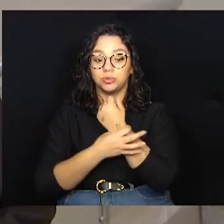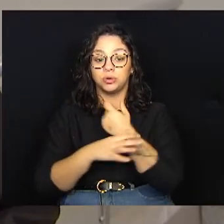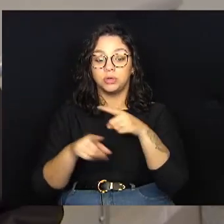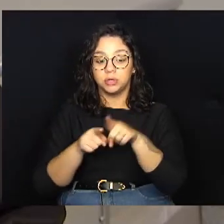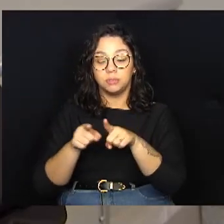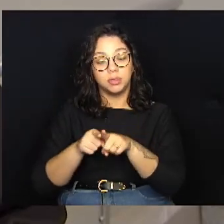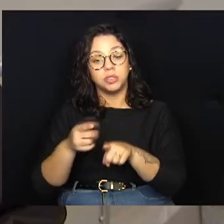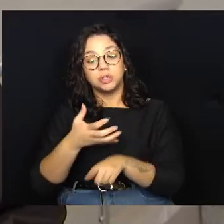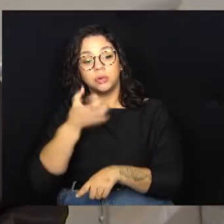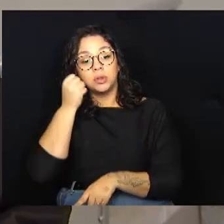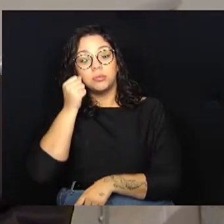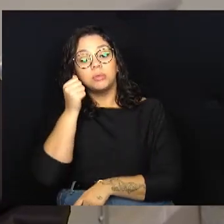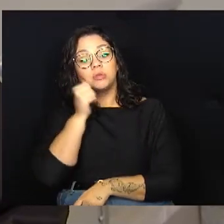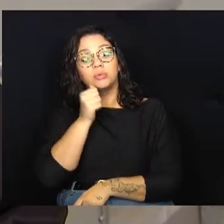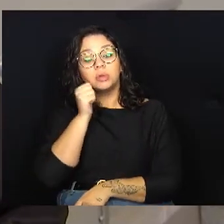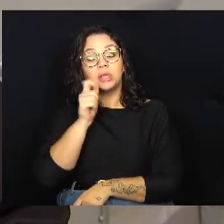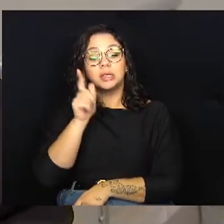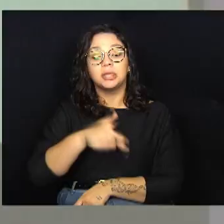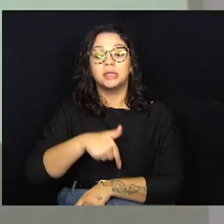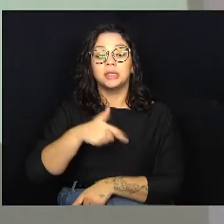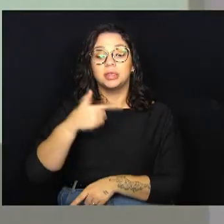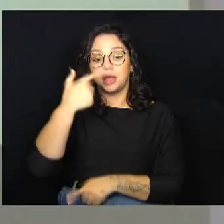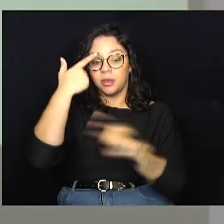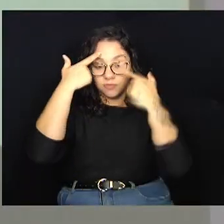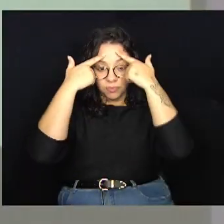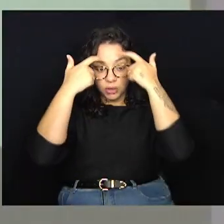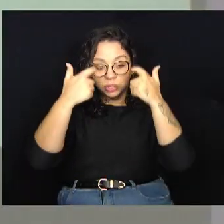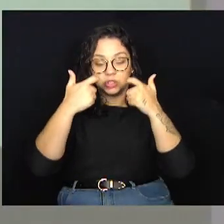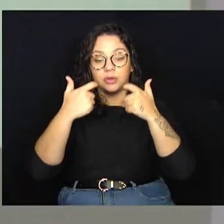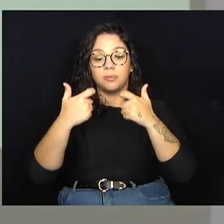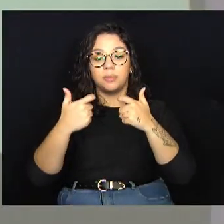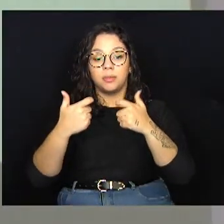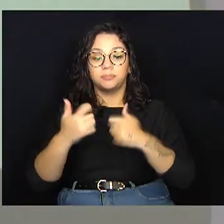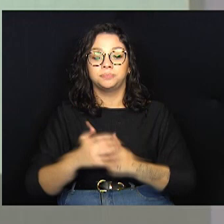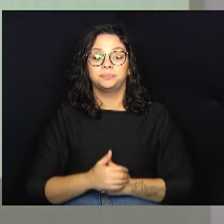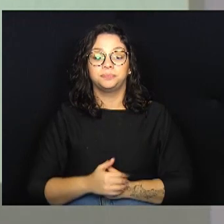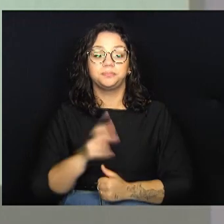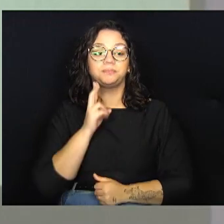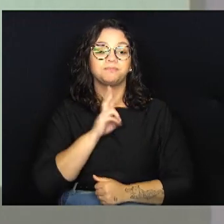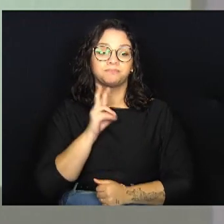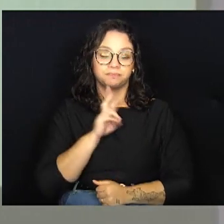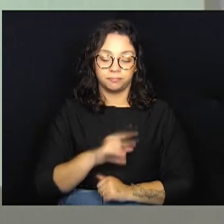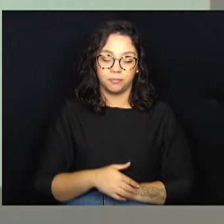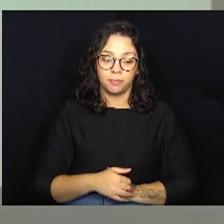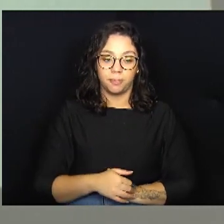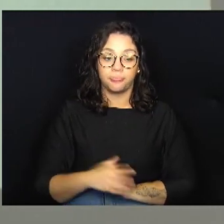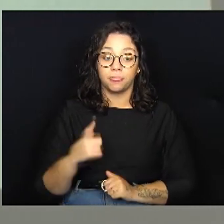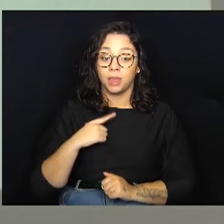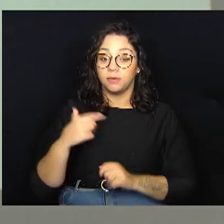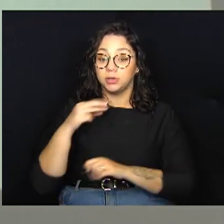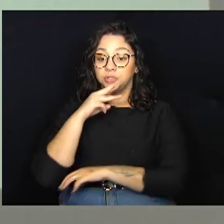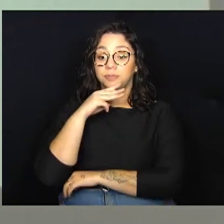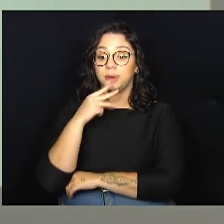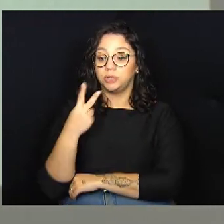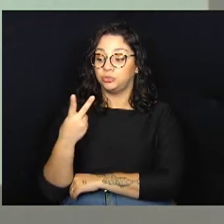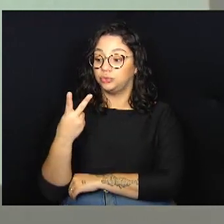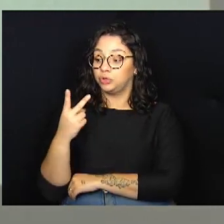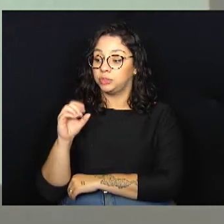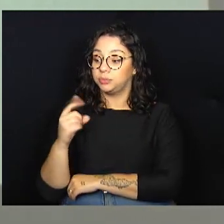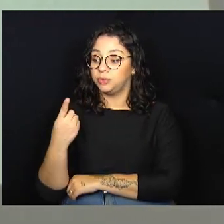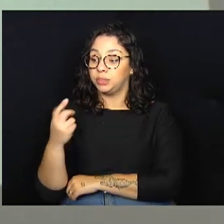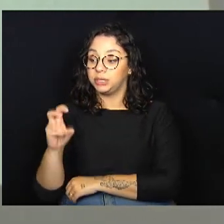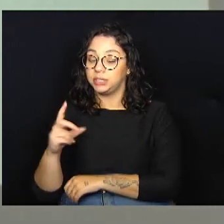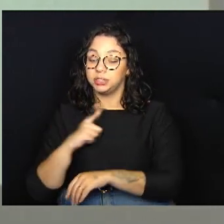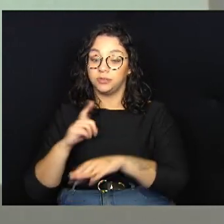acolhimento às mulheres que são vítimas de violência. Desde março de 2015, quando o Código Penal brasileiro foi